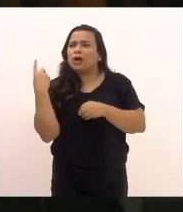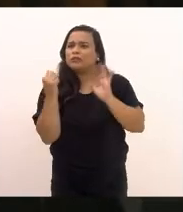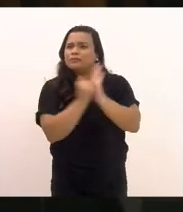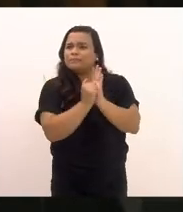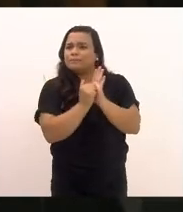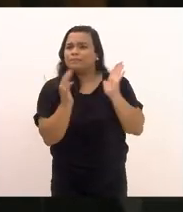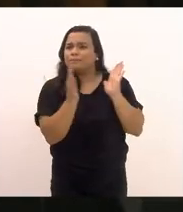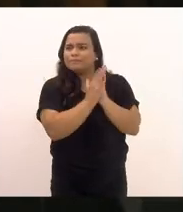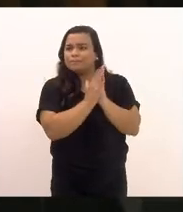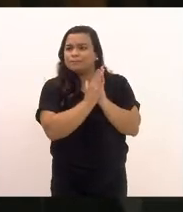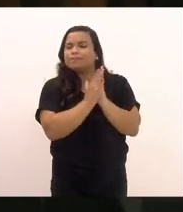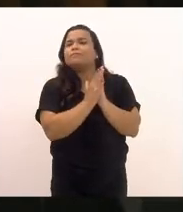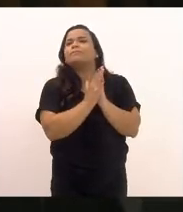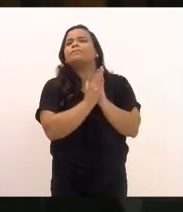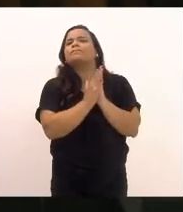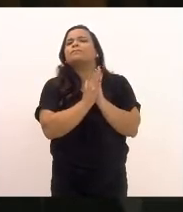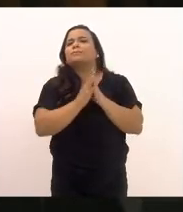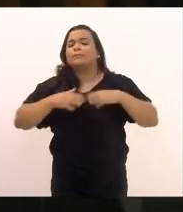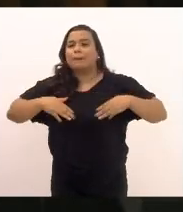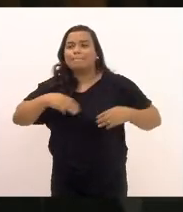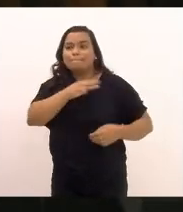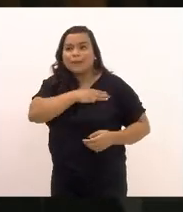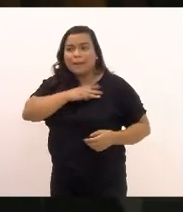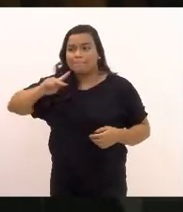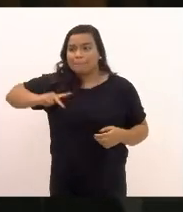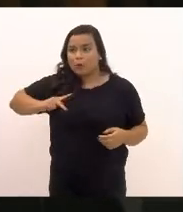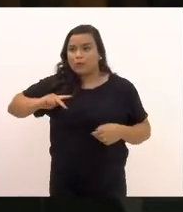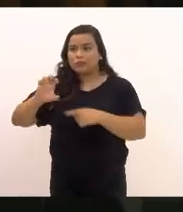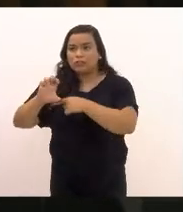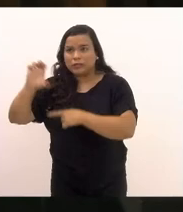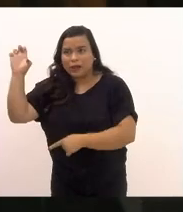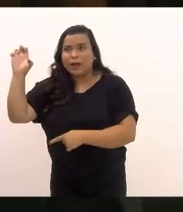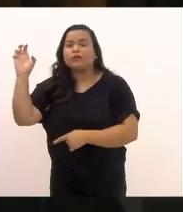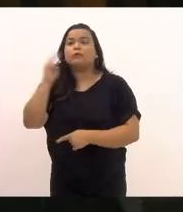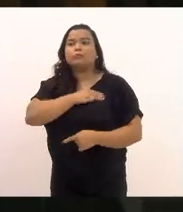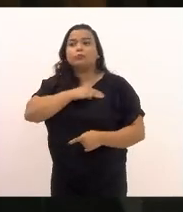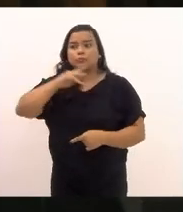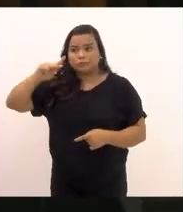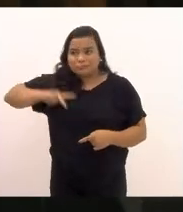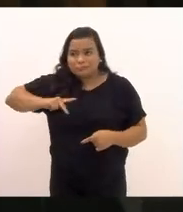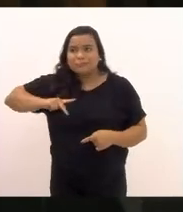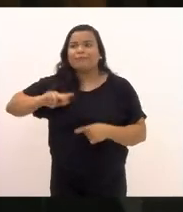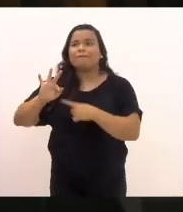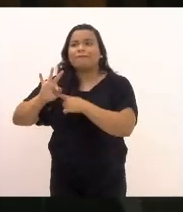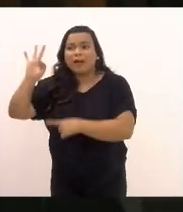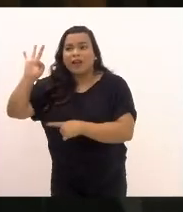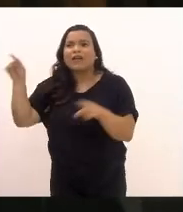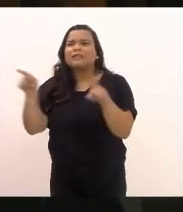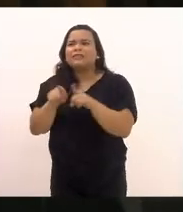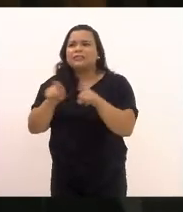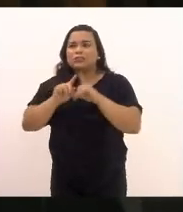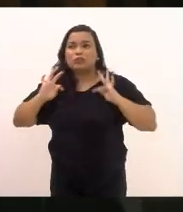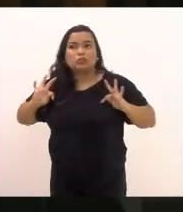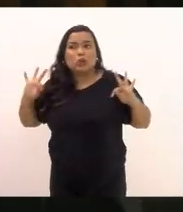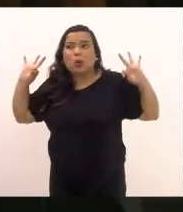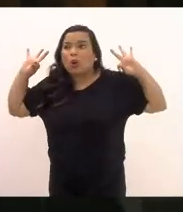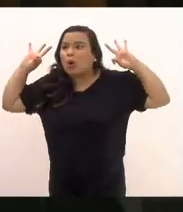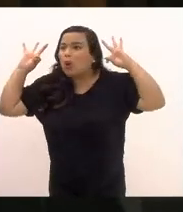protocolamos no Ministério Público Estadual, Ministério Público Federal e a todos os